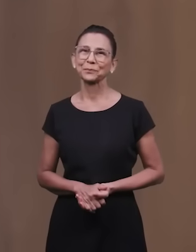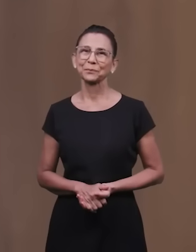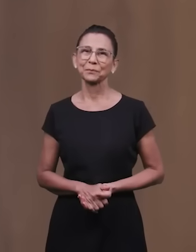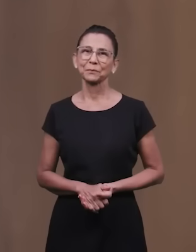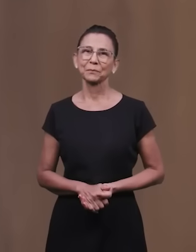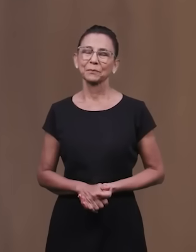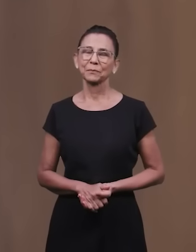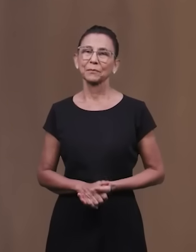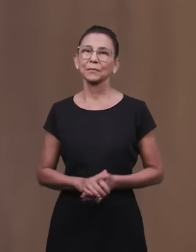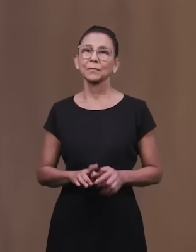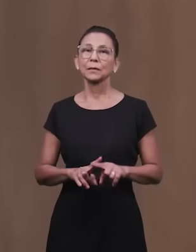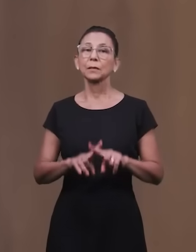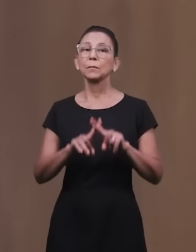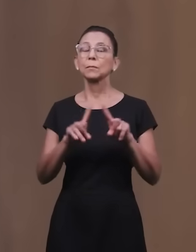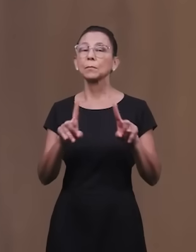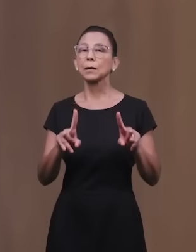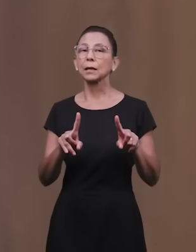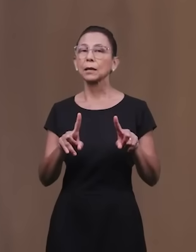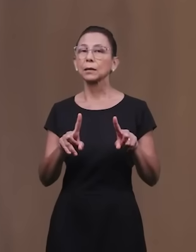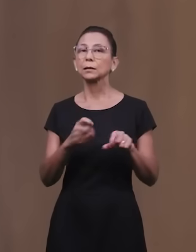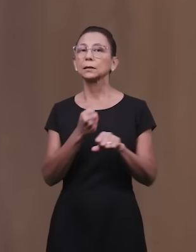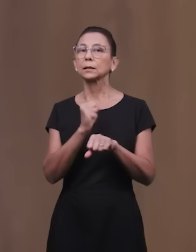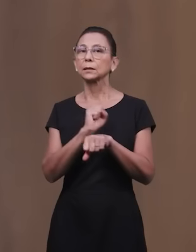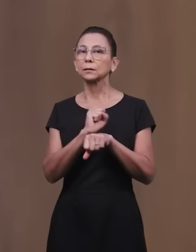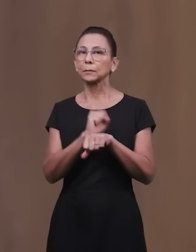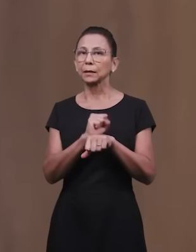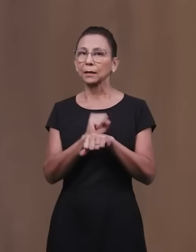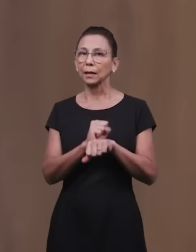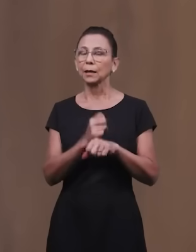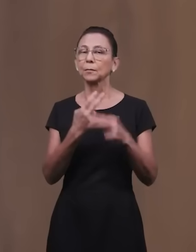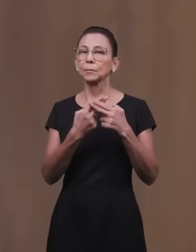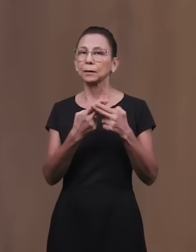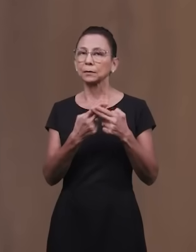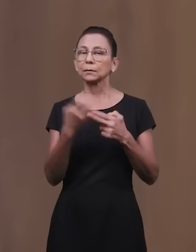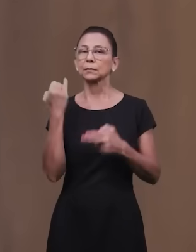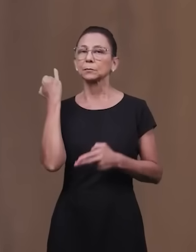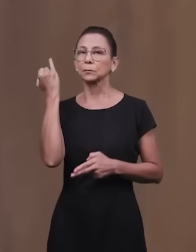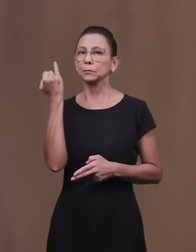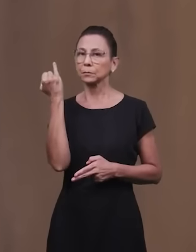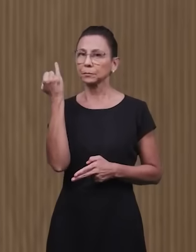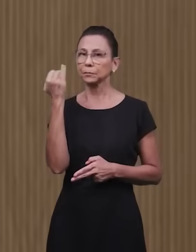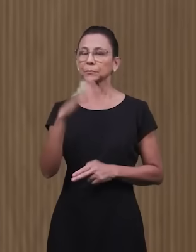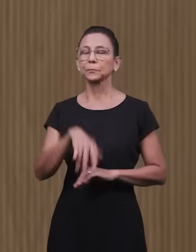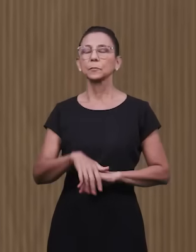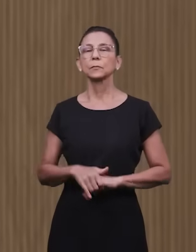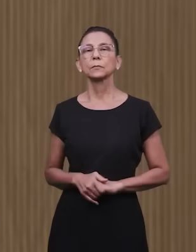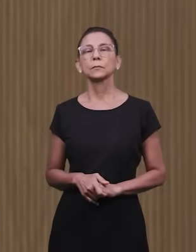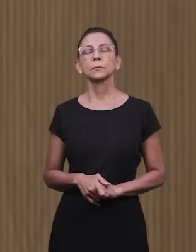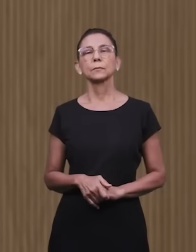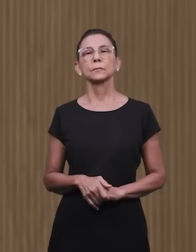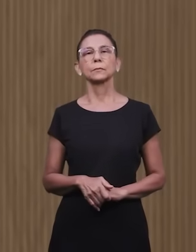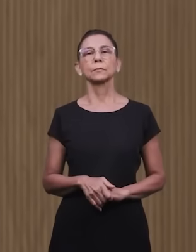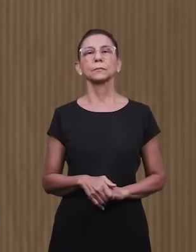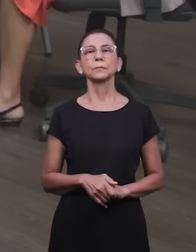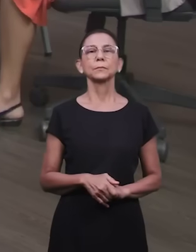do outro vai ajudar muito a espera. A espera também é enriquecedora.